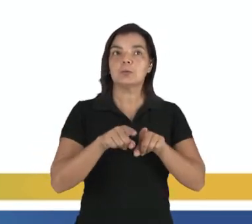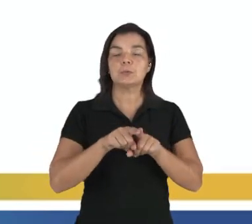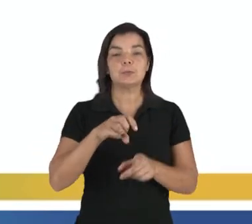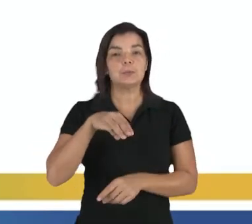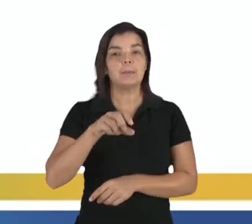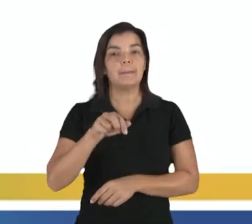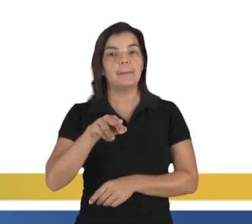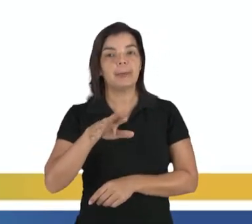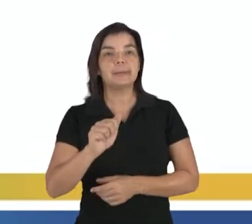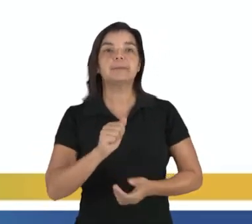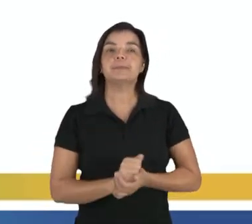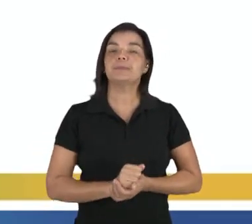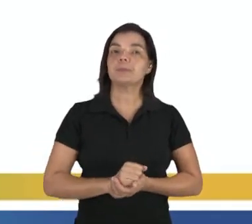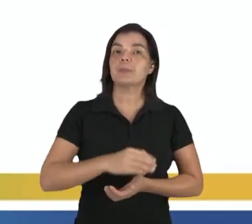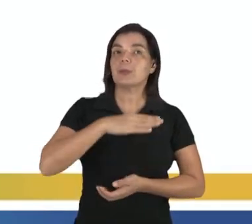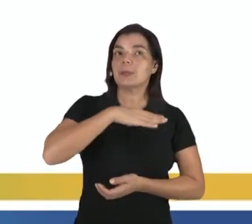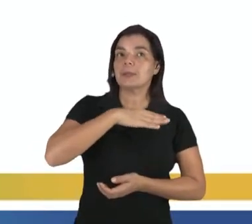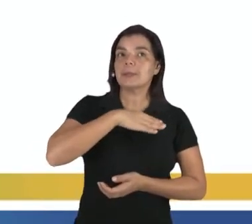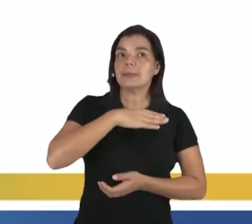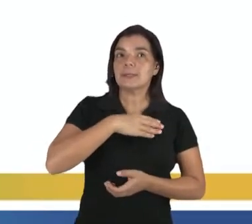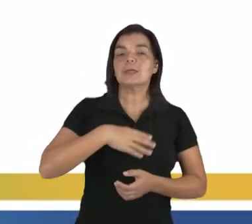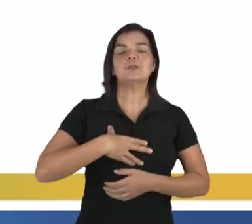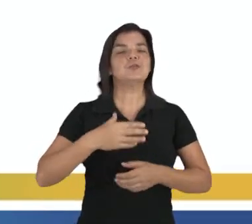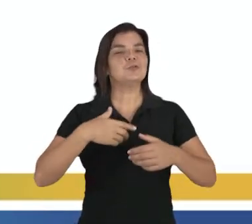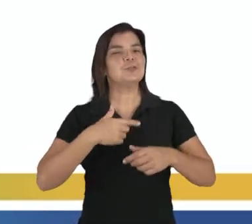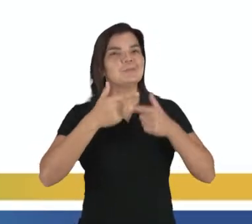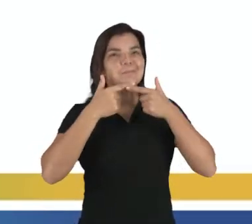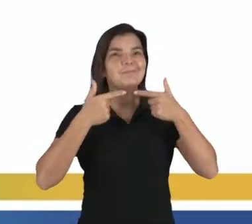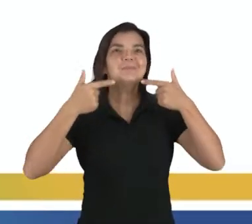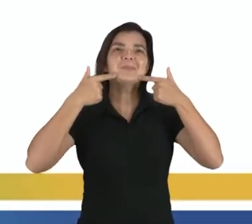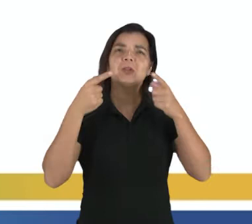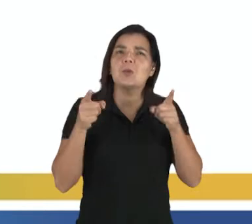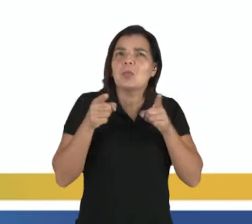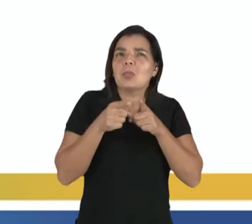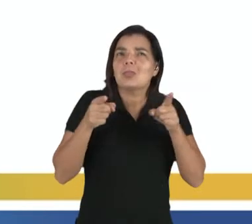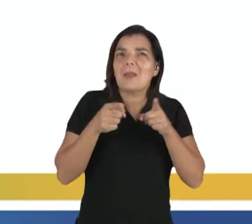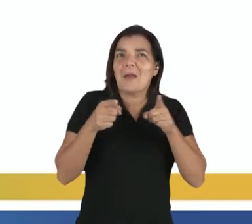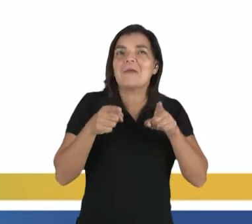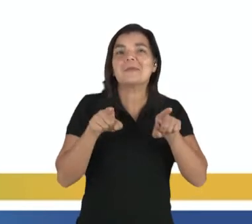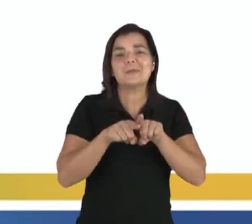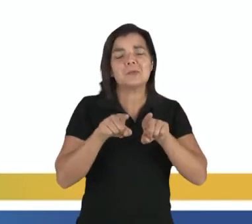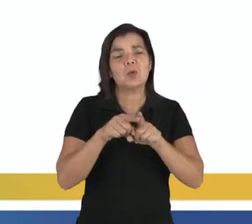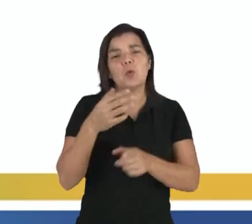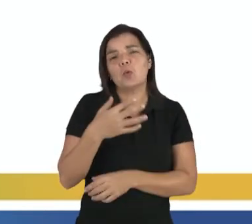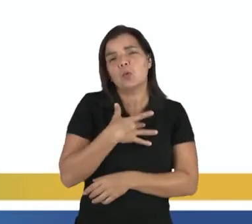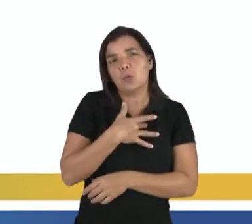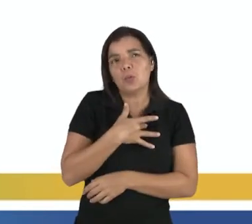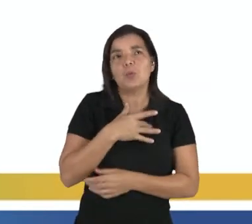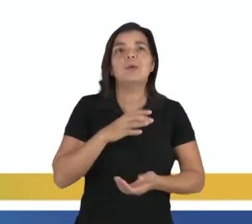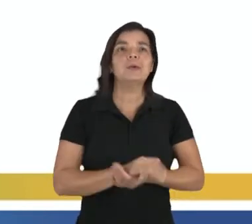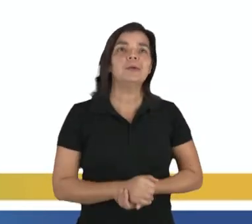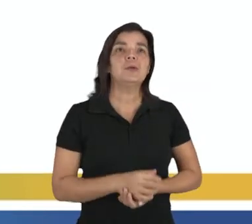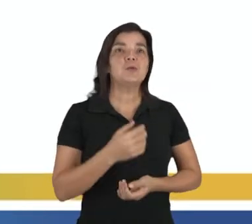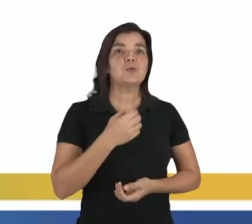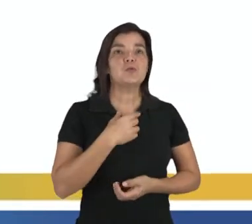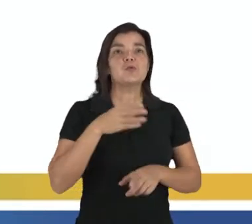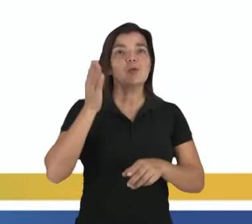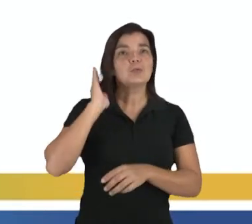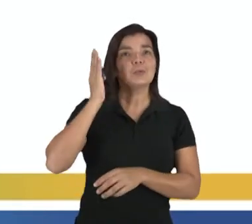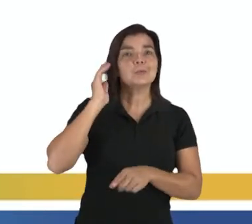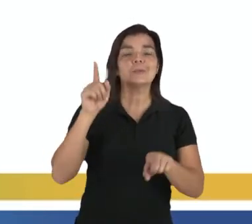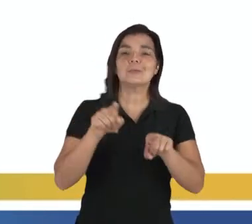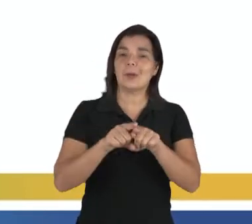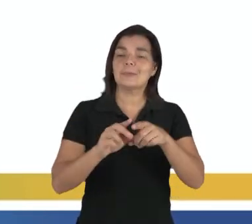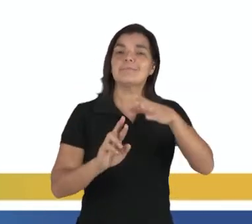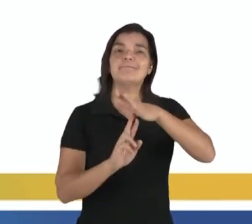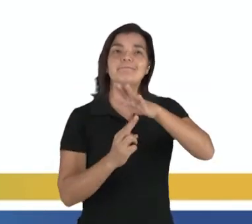Quintana. Cidadezinha cheia de graça, tão pequenininha que até causa dó, com seus burricos